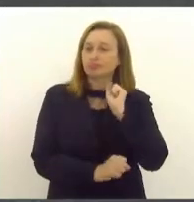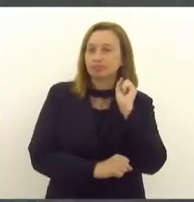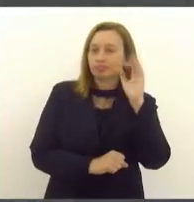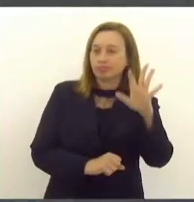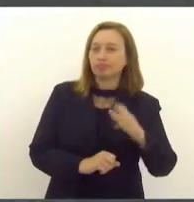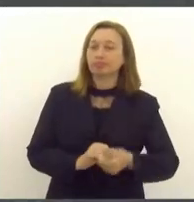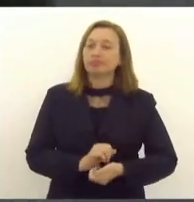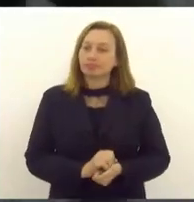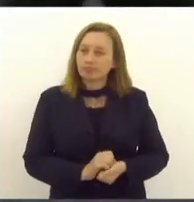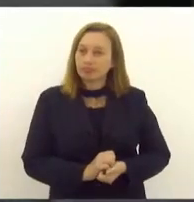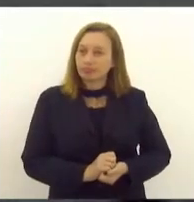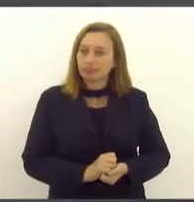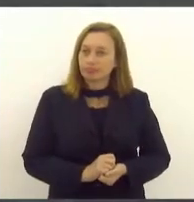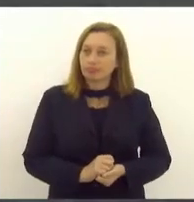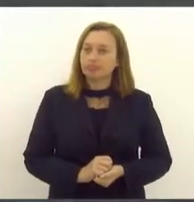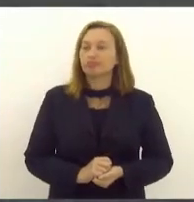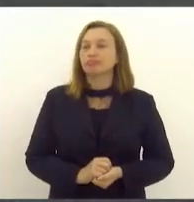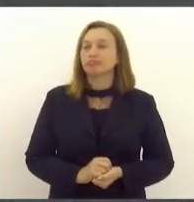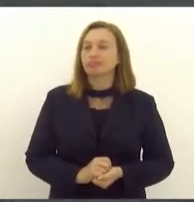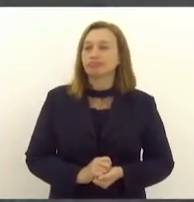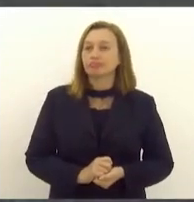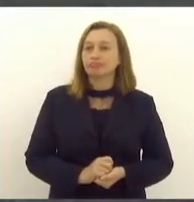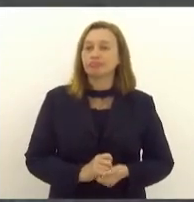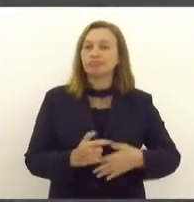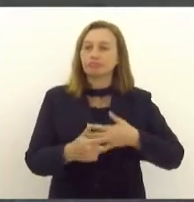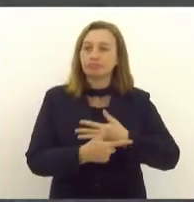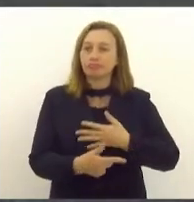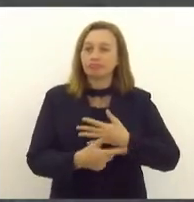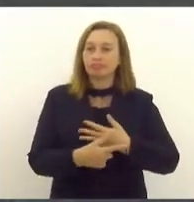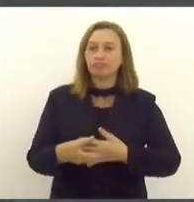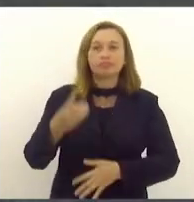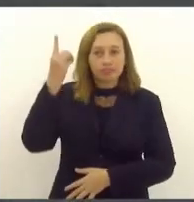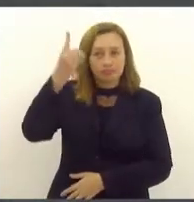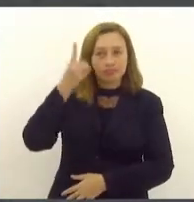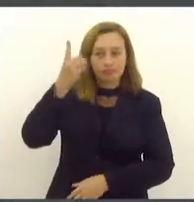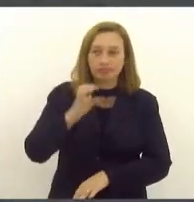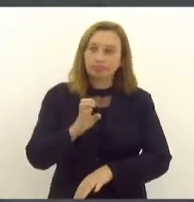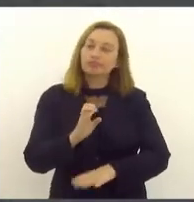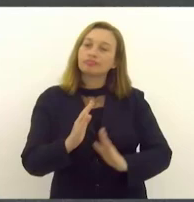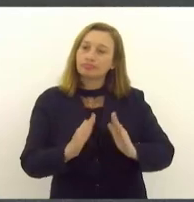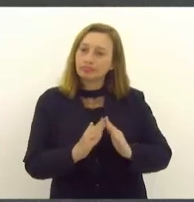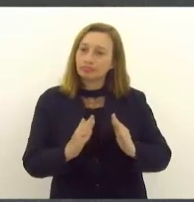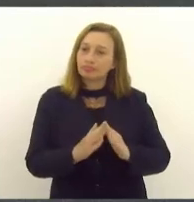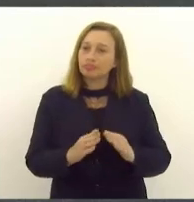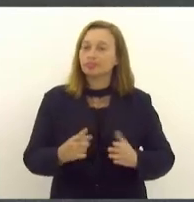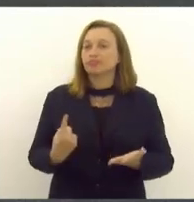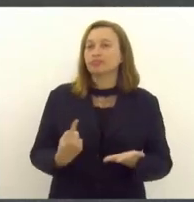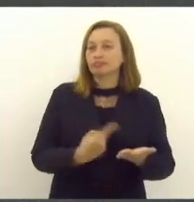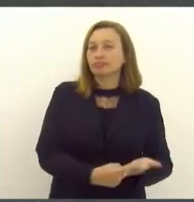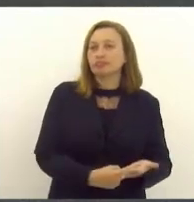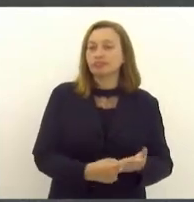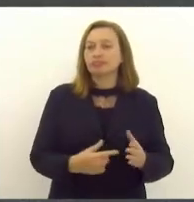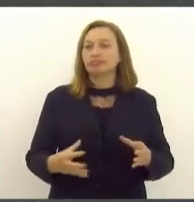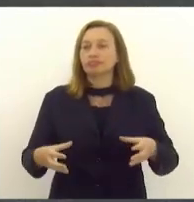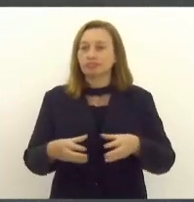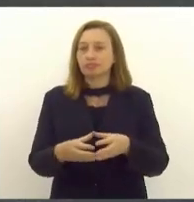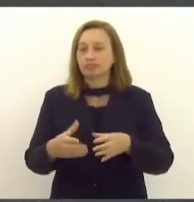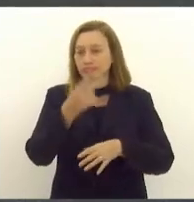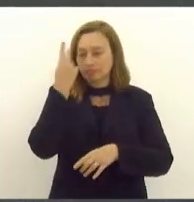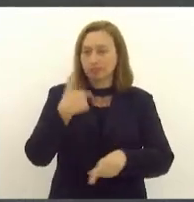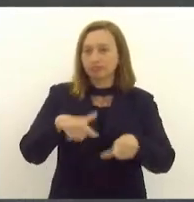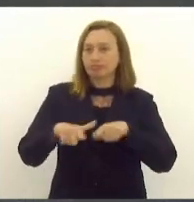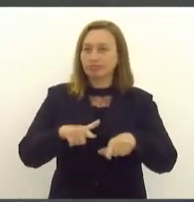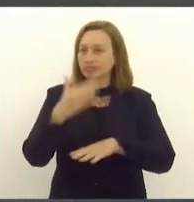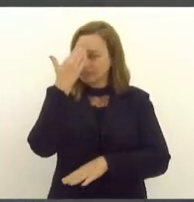ora da atribuição das e duas legisladores dessa casa sobretudo daquelas daqueles que tem compromisso com a classe trabalhadora então agradeço